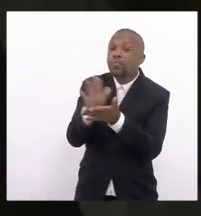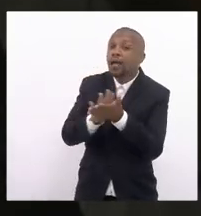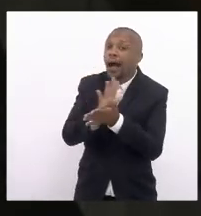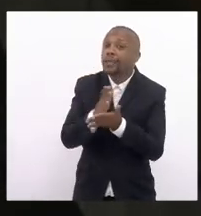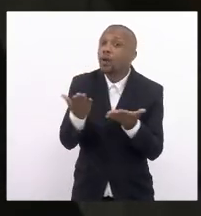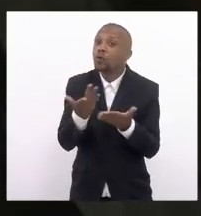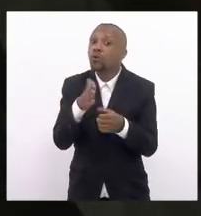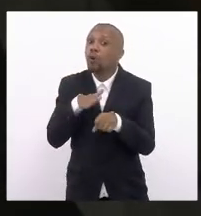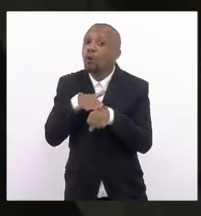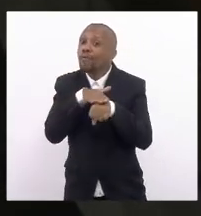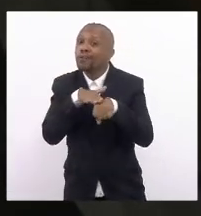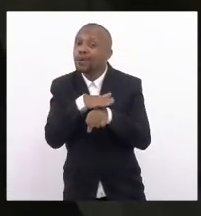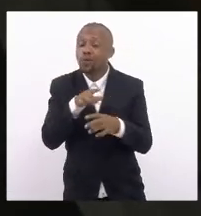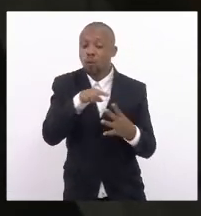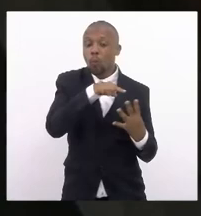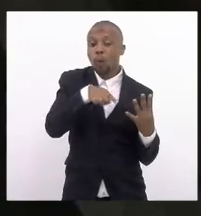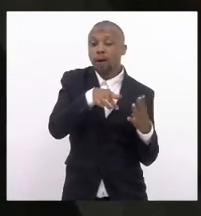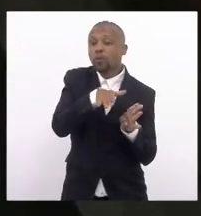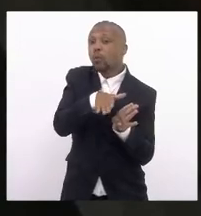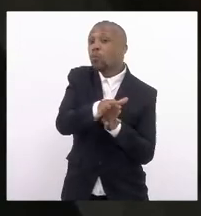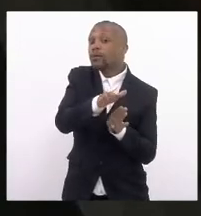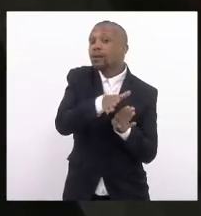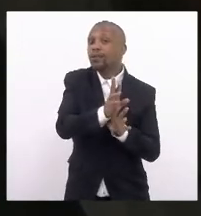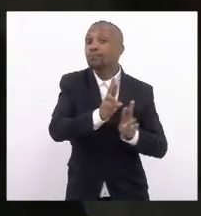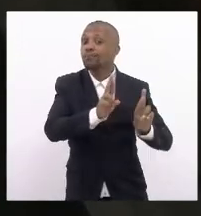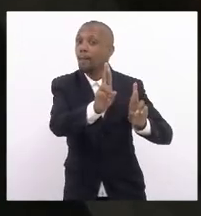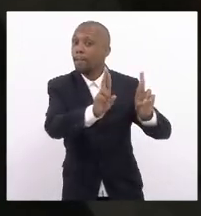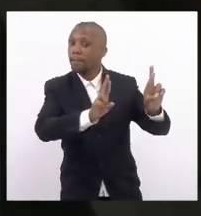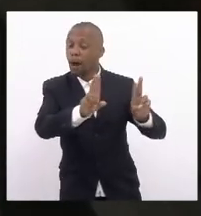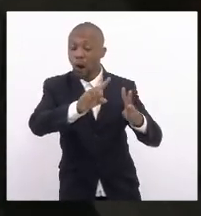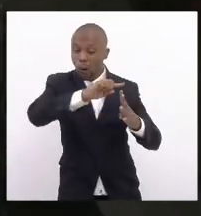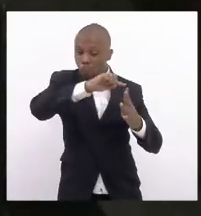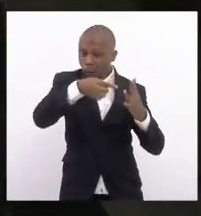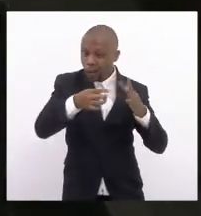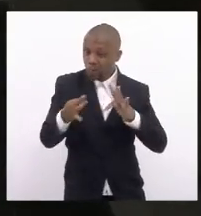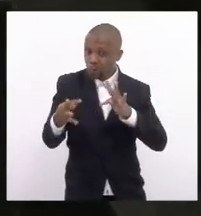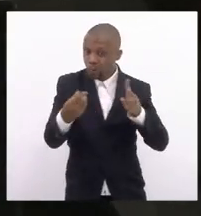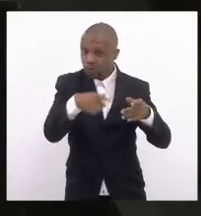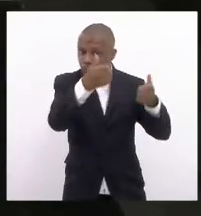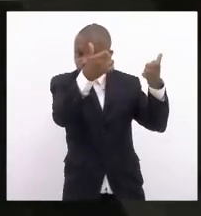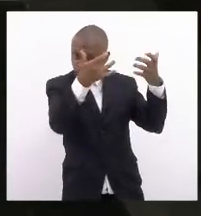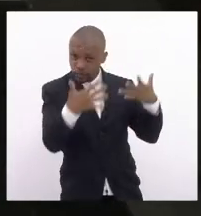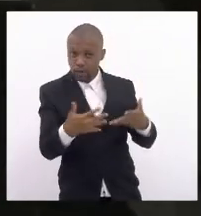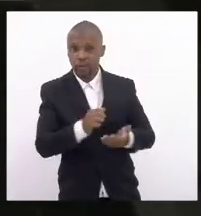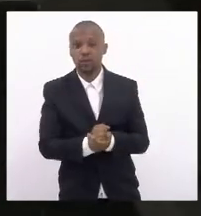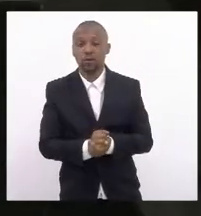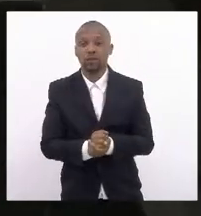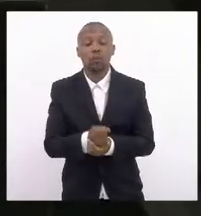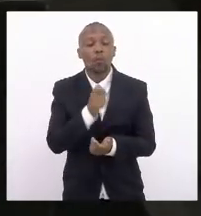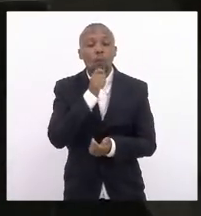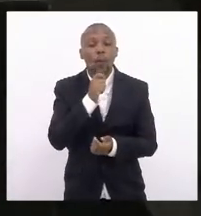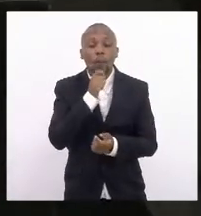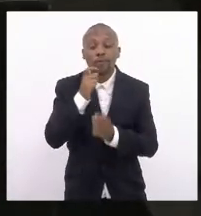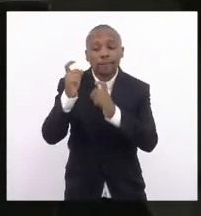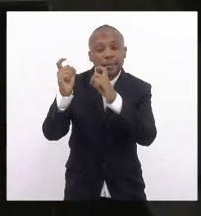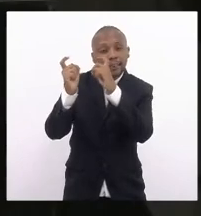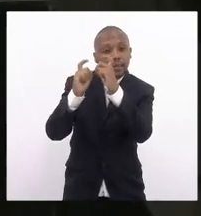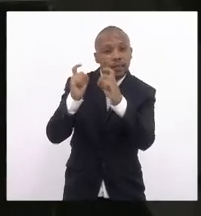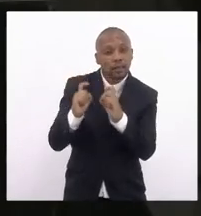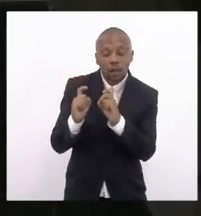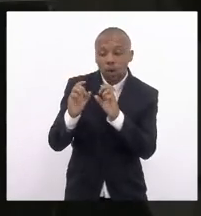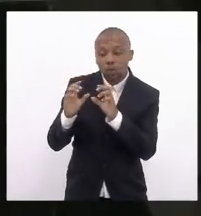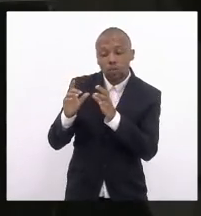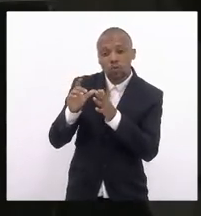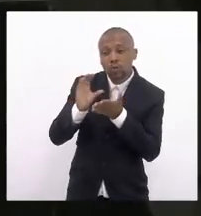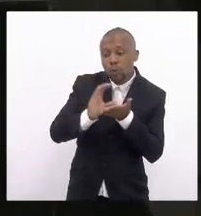conselheiros estaduais de educação. Todos os 4 me falaram, Valdec, não houve deliberação do conselho sobre esse